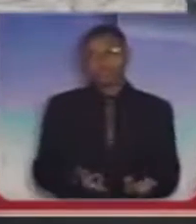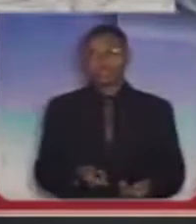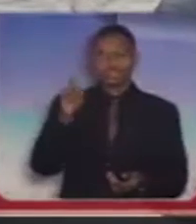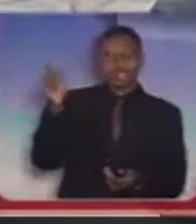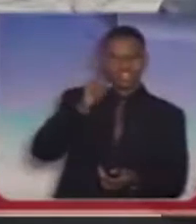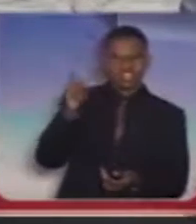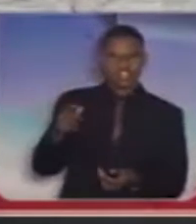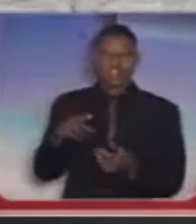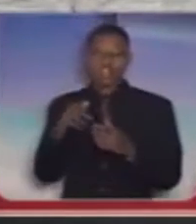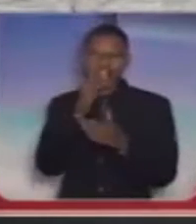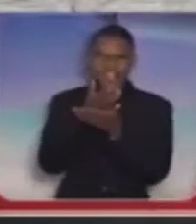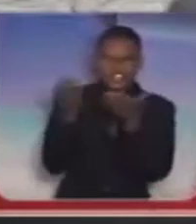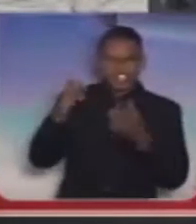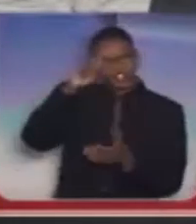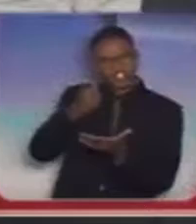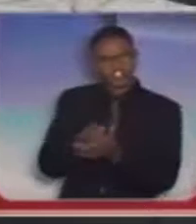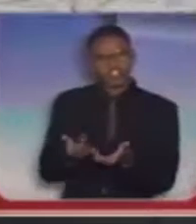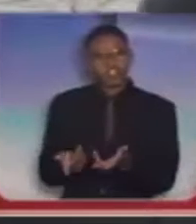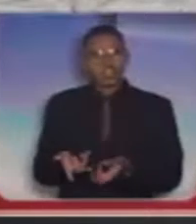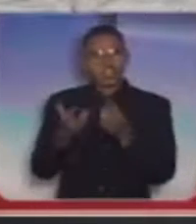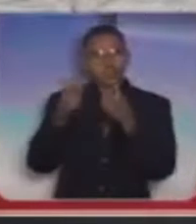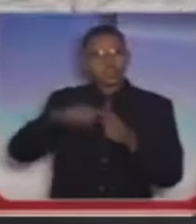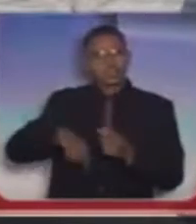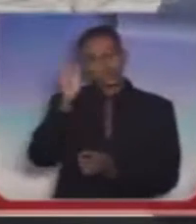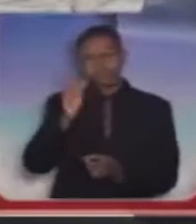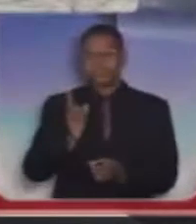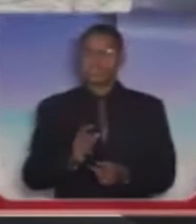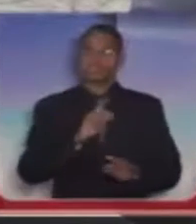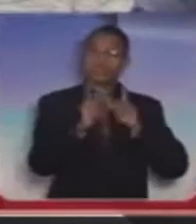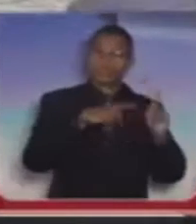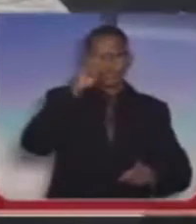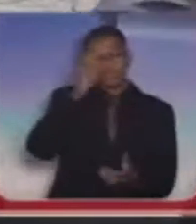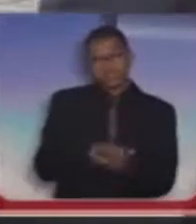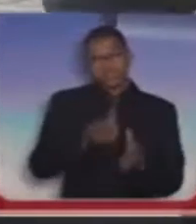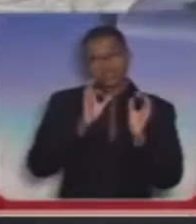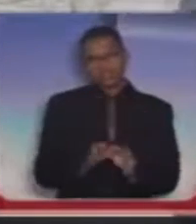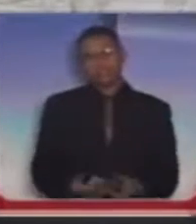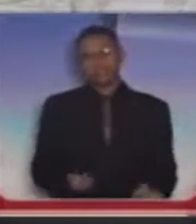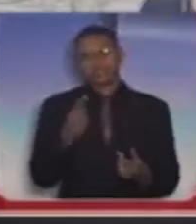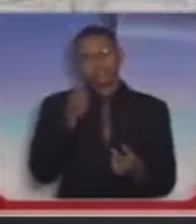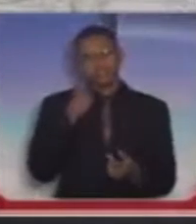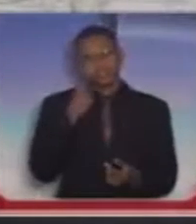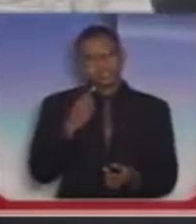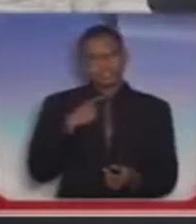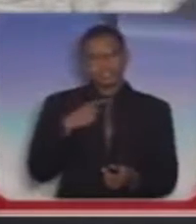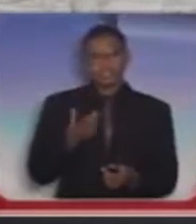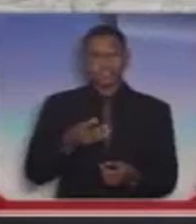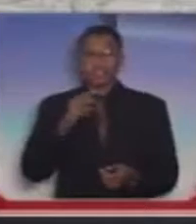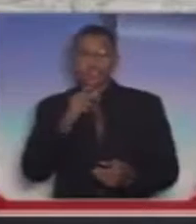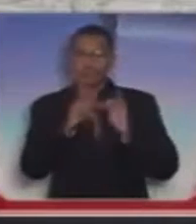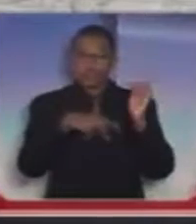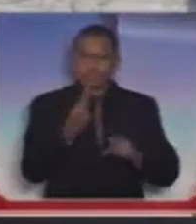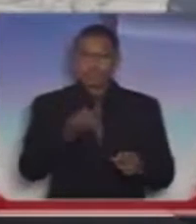vai decidir os rumos desse país quem tem que decidir é o povo tem que ser feita uma consulta popular é direta já